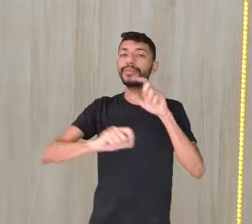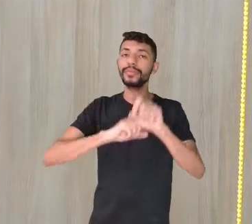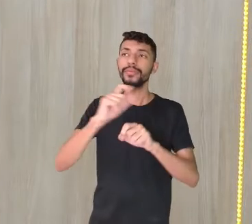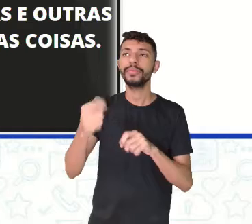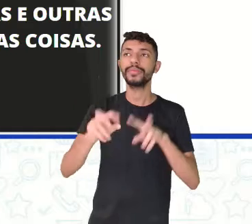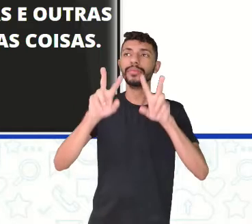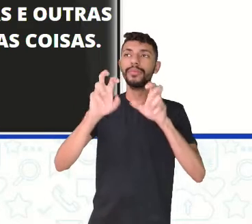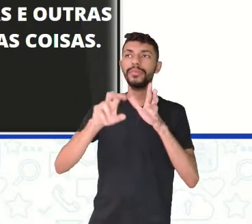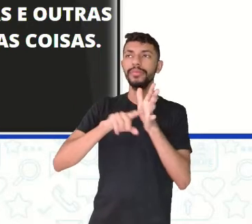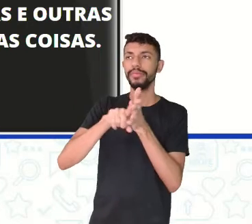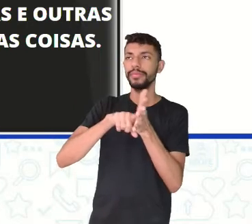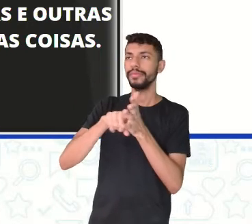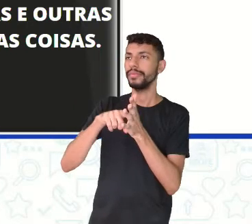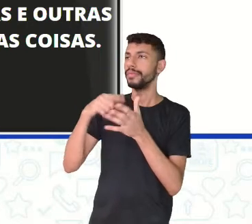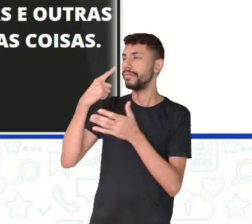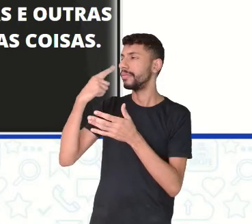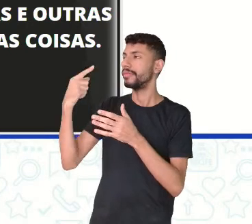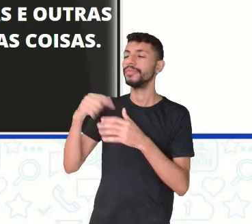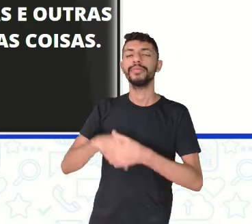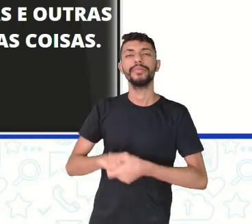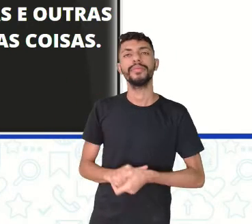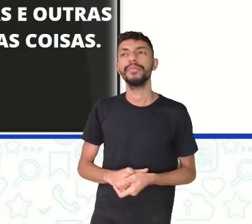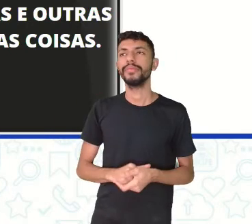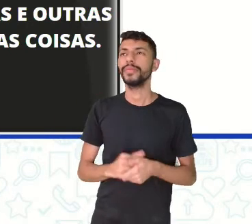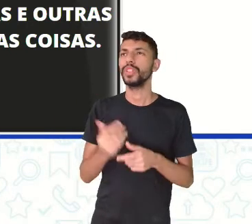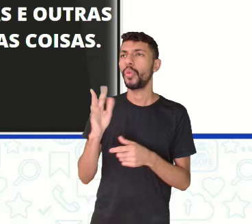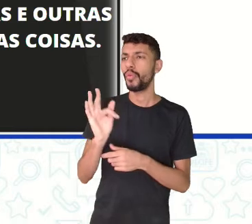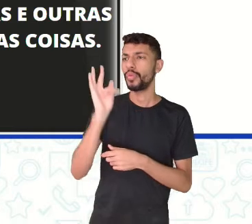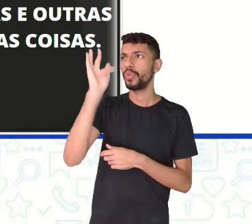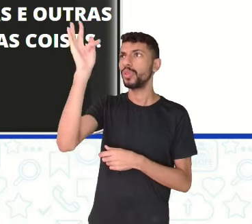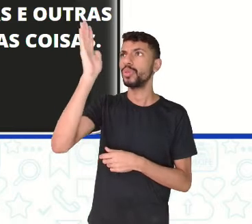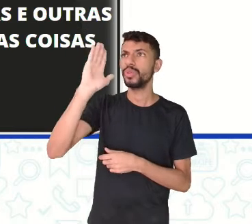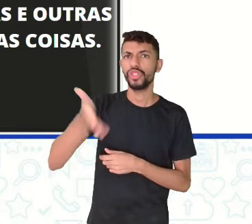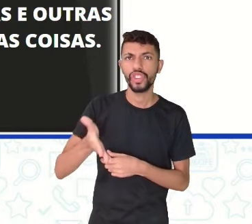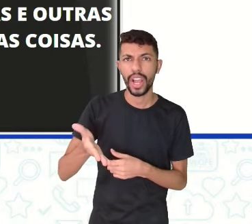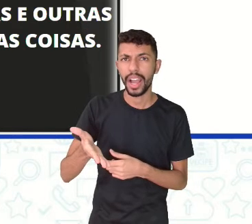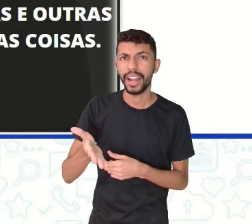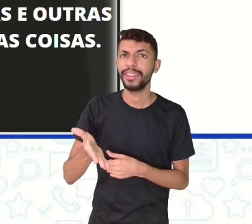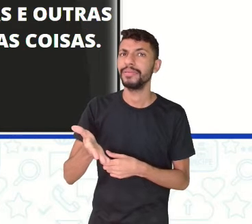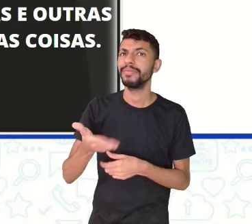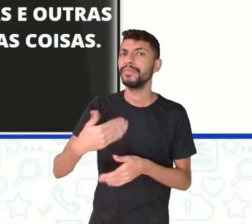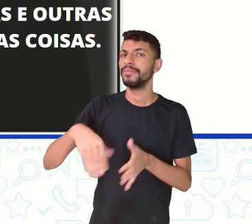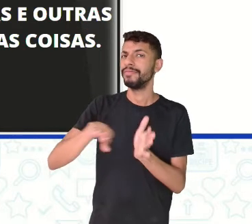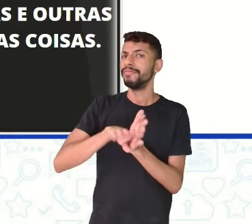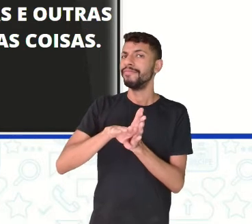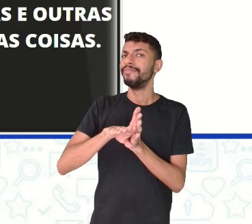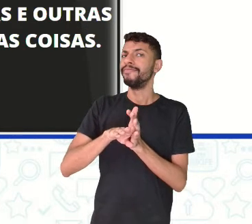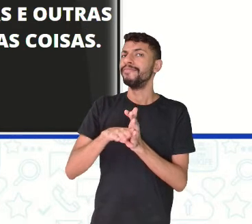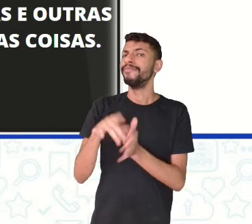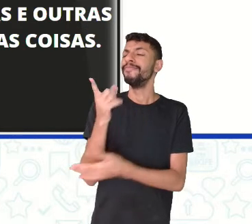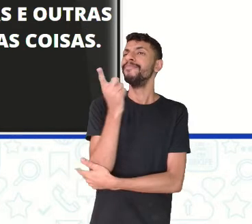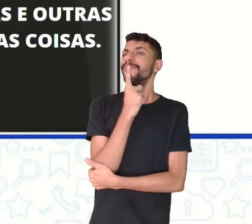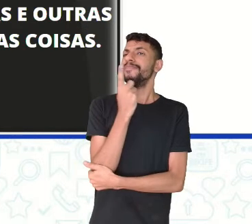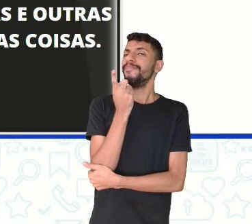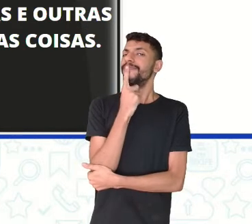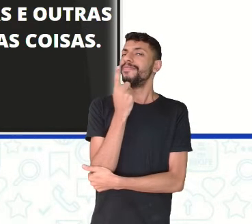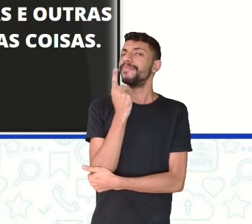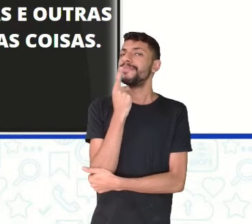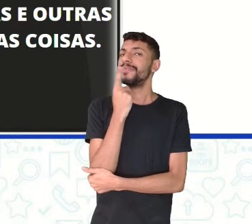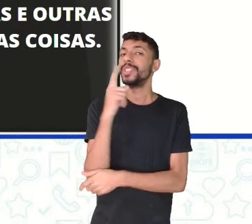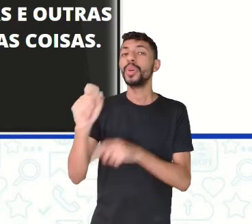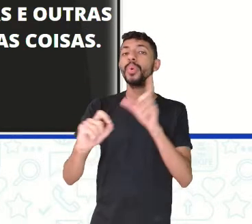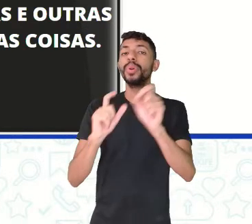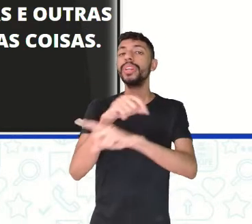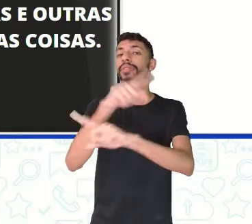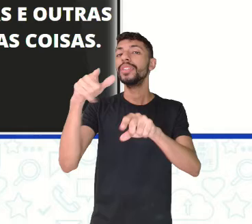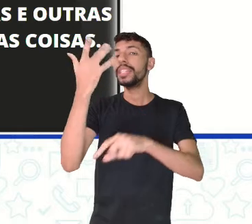nesse questionamento. Será que o futuro já chegou? O que é que vocês acham? O que é que vocês estão pensando a